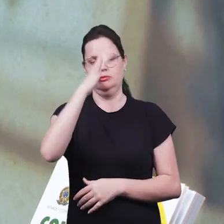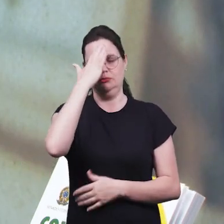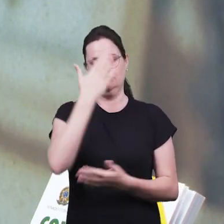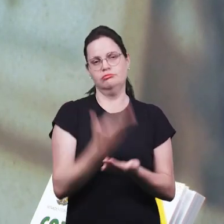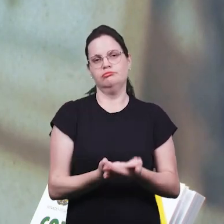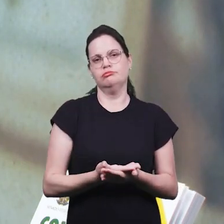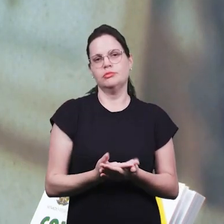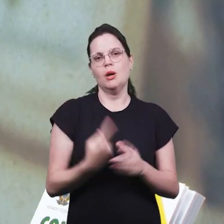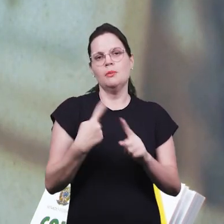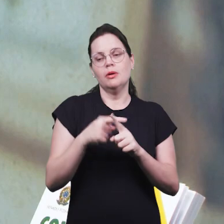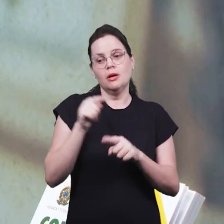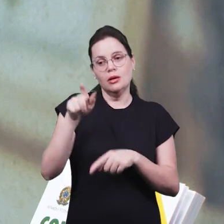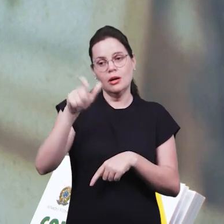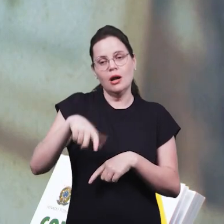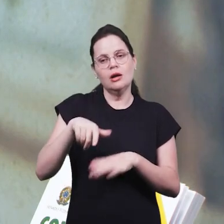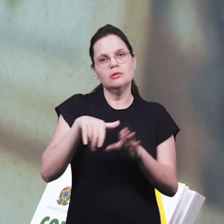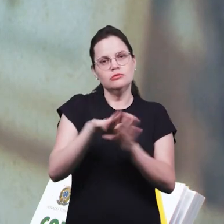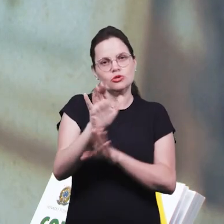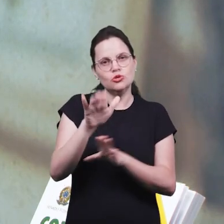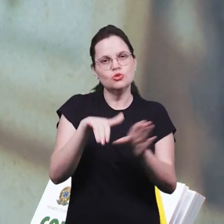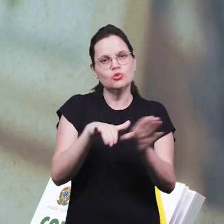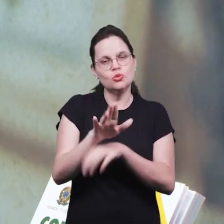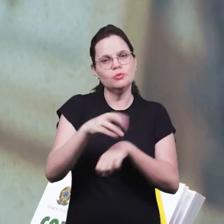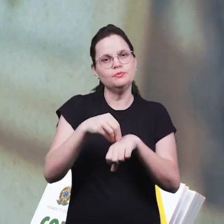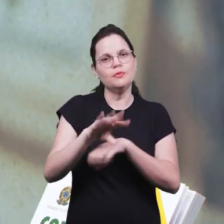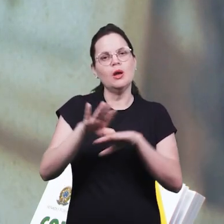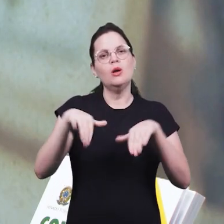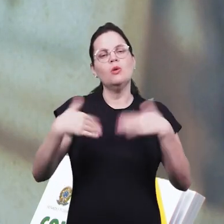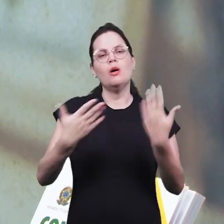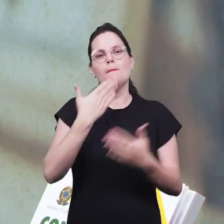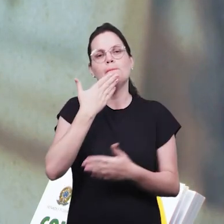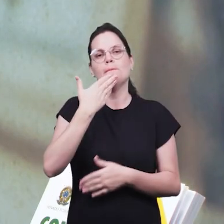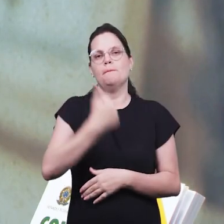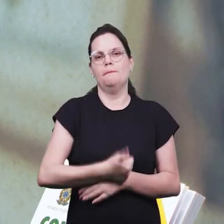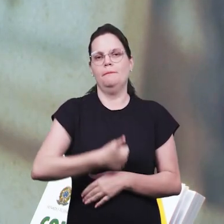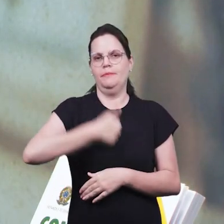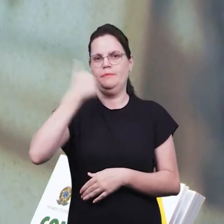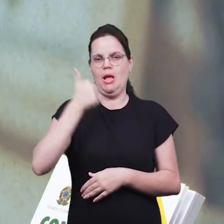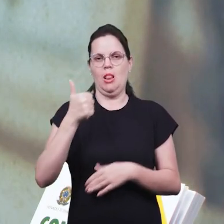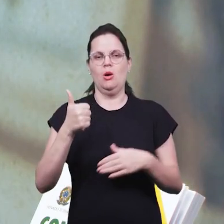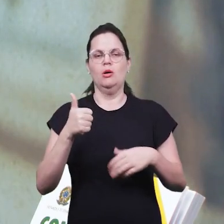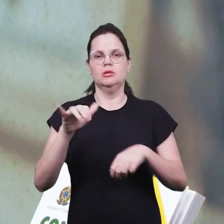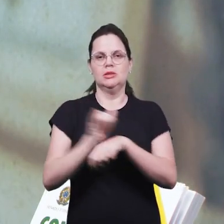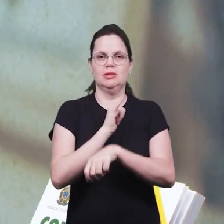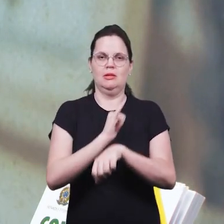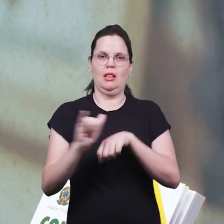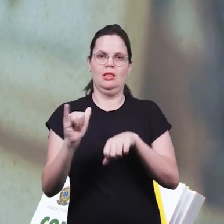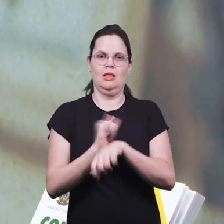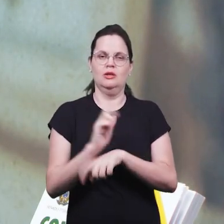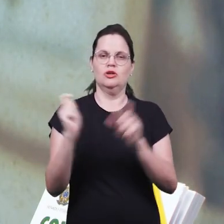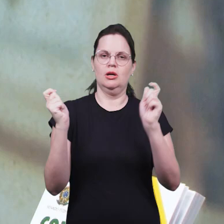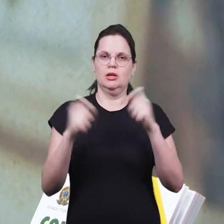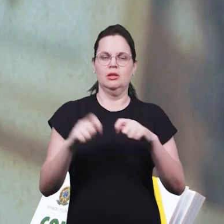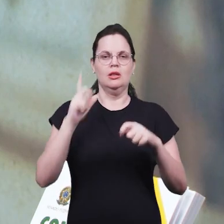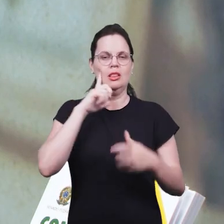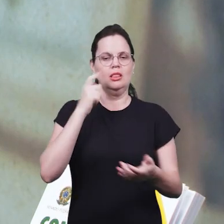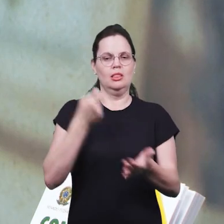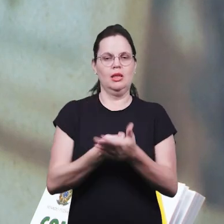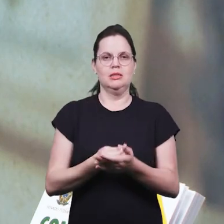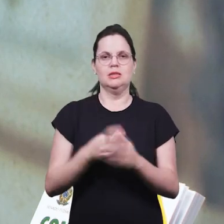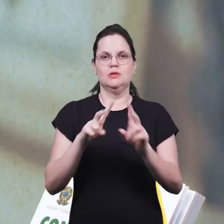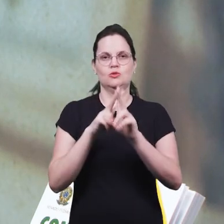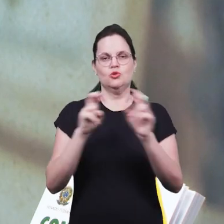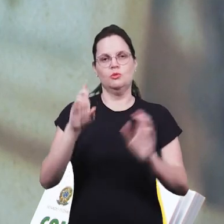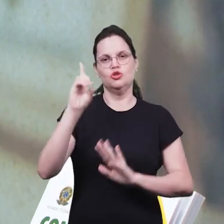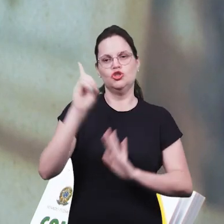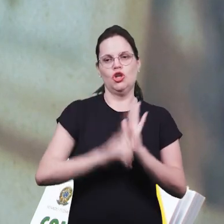confiança, para que ele te instrua e te oriente a qual é o melhor caminho, qual é a melhor postura que você deve adotar diante de uma lesão de